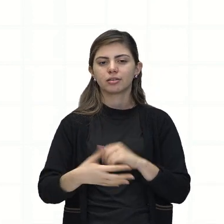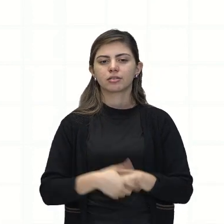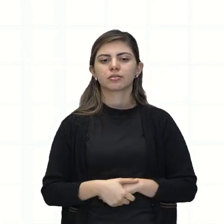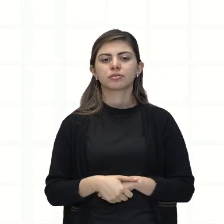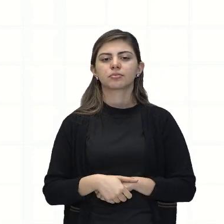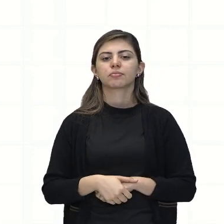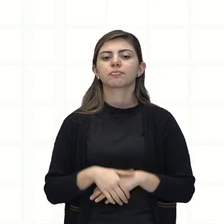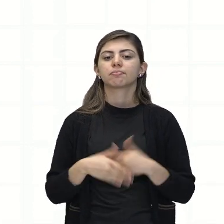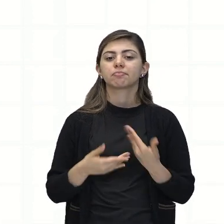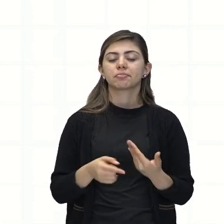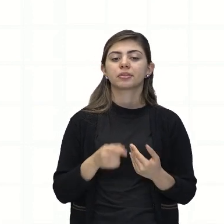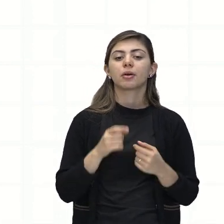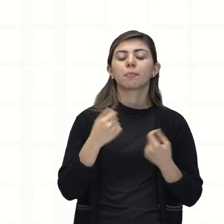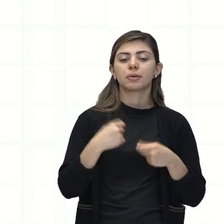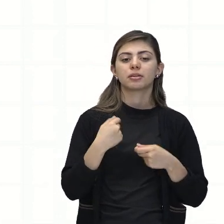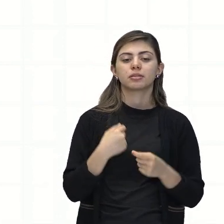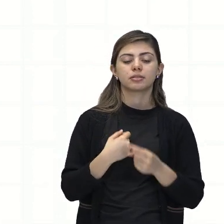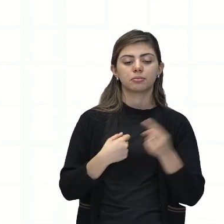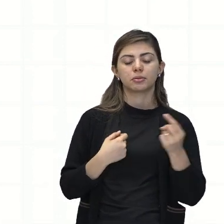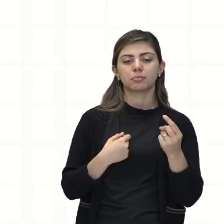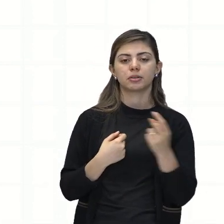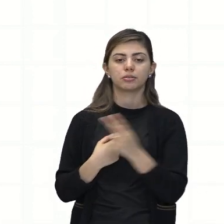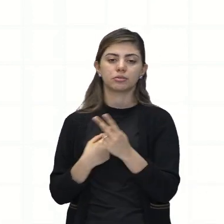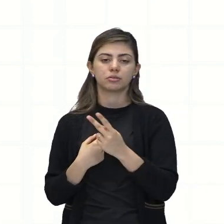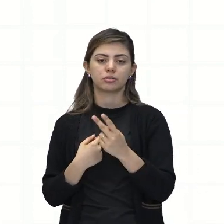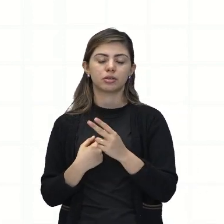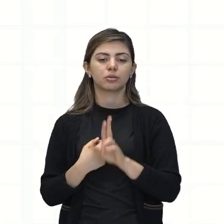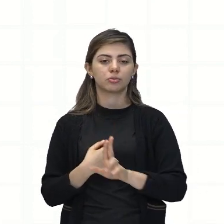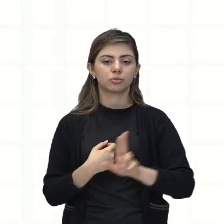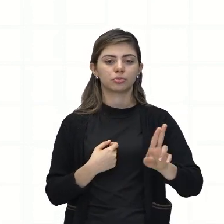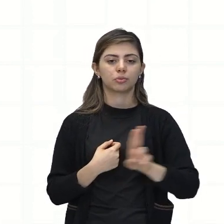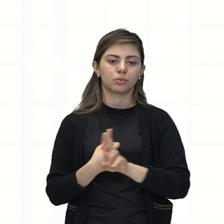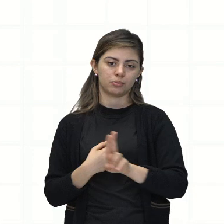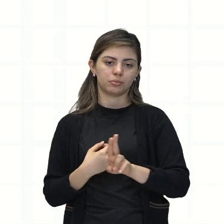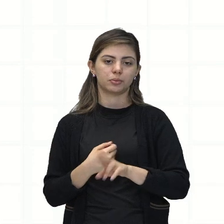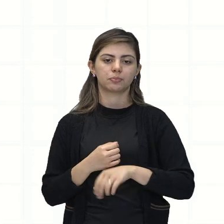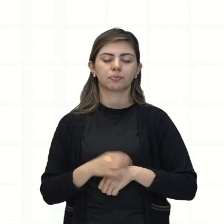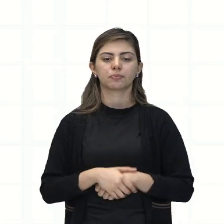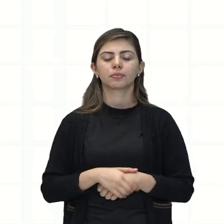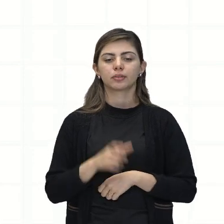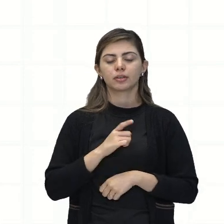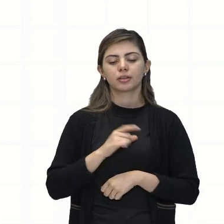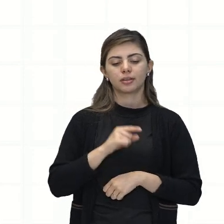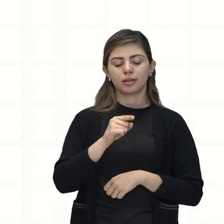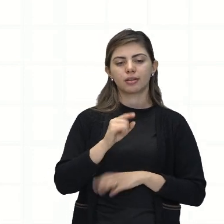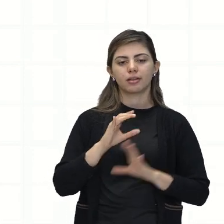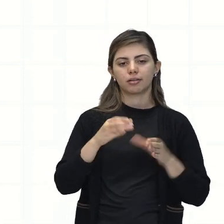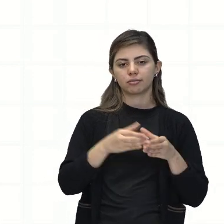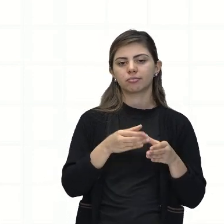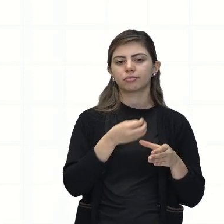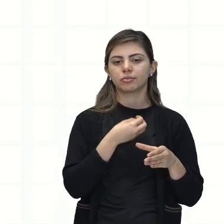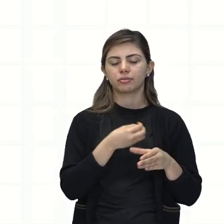e epíteto específico vão definir a espécie, tá? Daquele ser vivo. O nome do